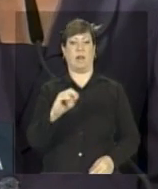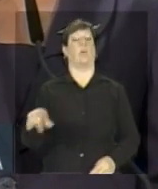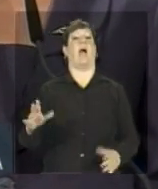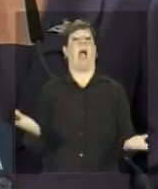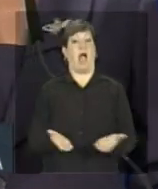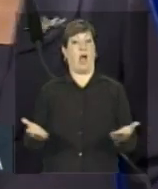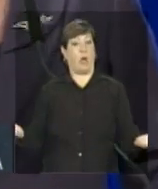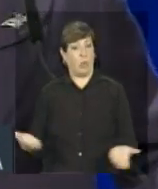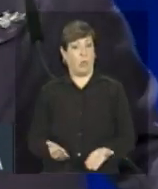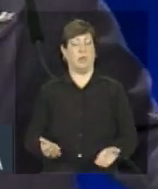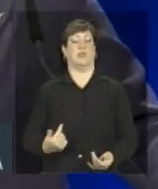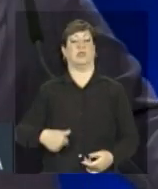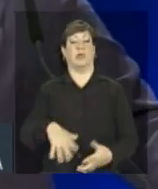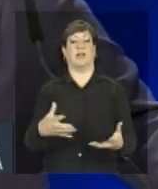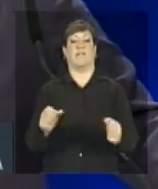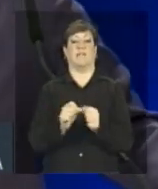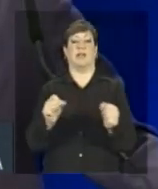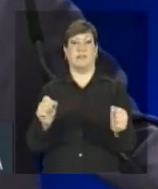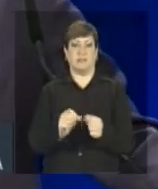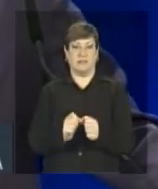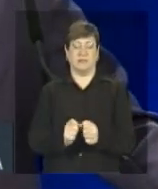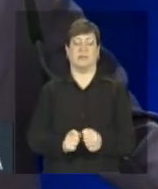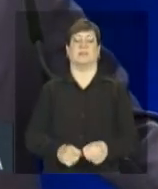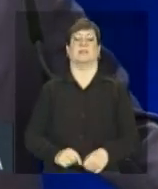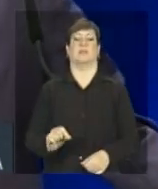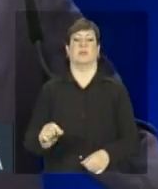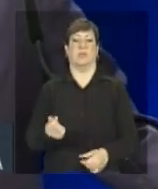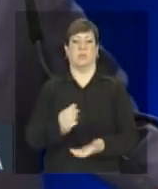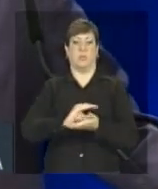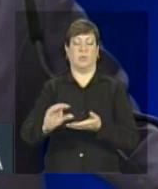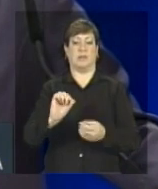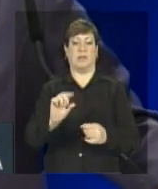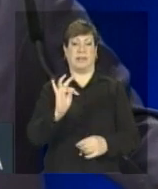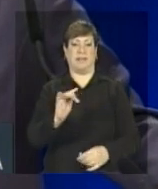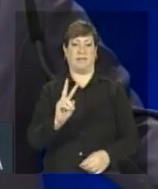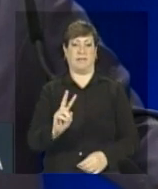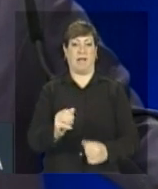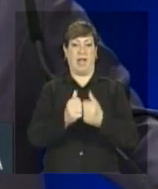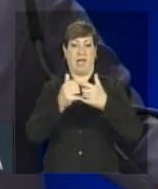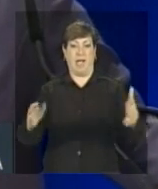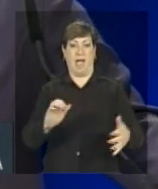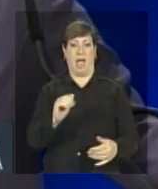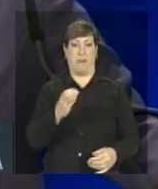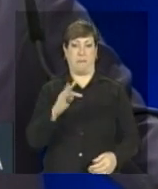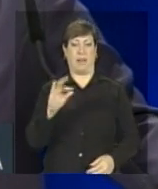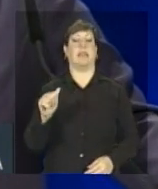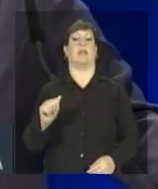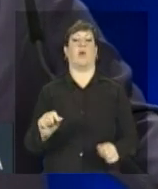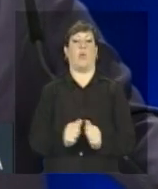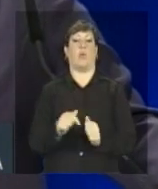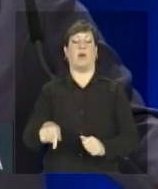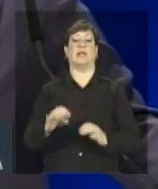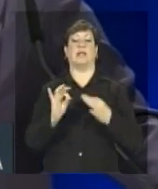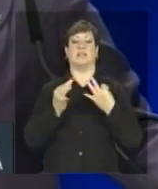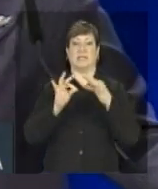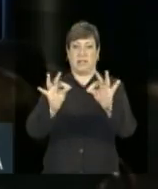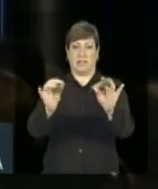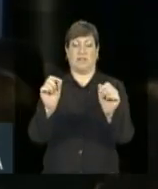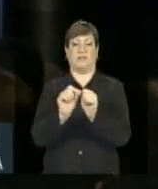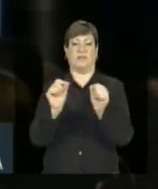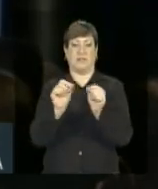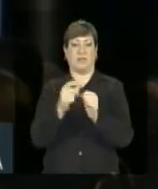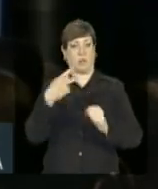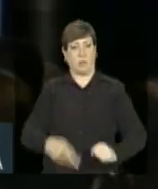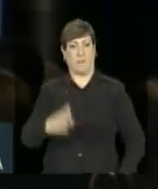a adoção dos recursos interativos na TV aberta por meio de uma tecnologia desenvolvida